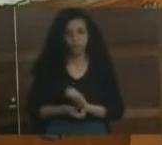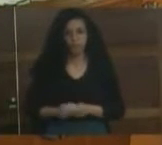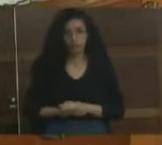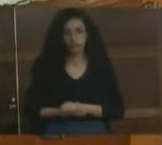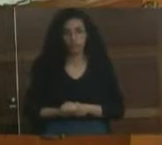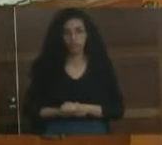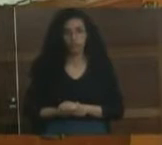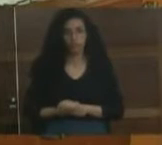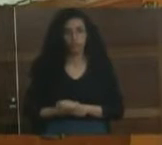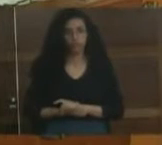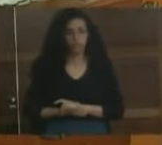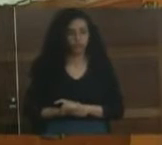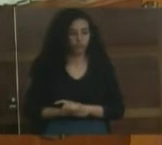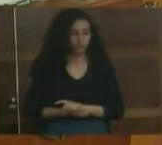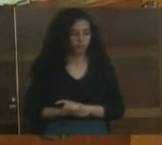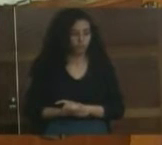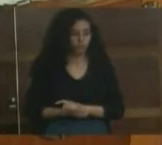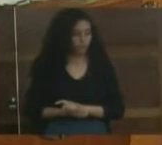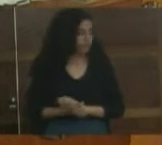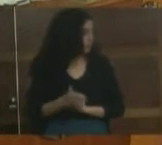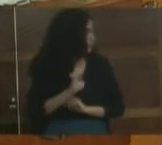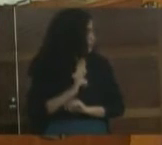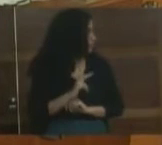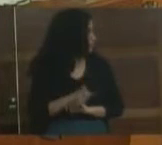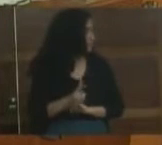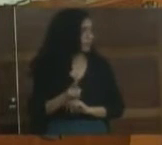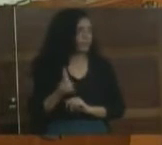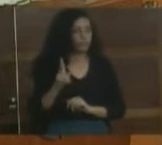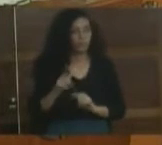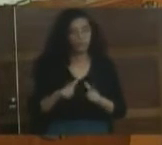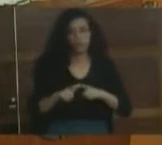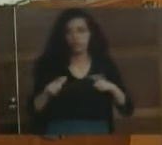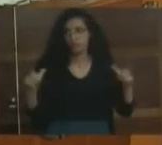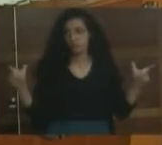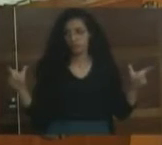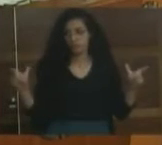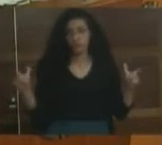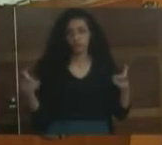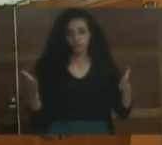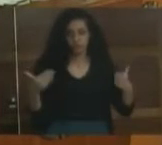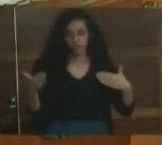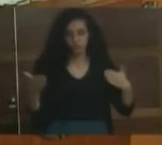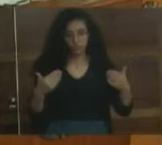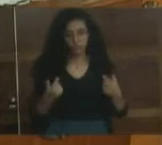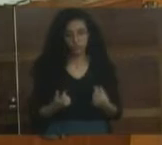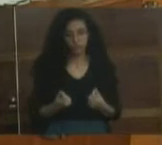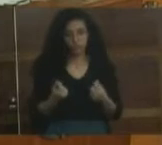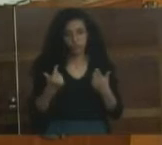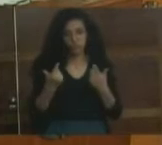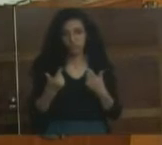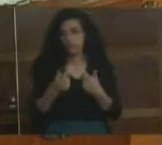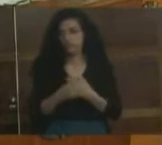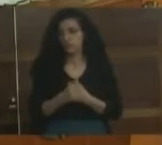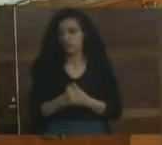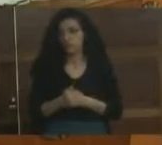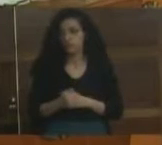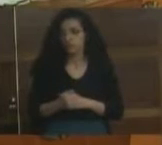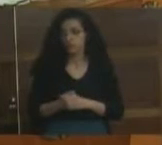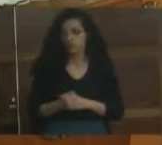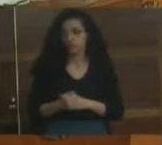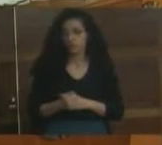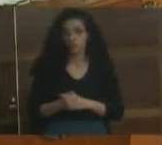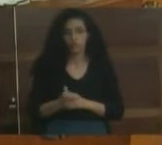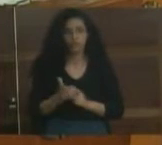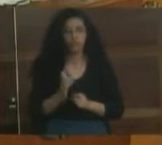município nós temos constantemente a questão da ampliação e captação de receitas né a tributar as